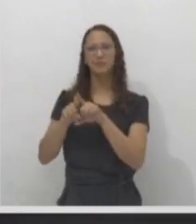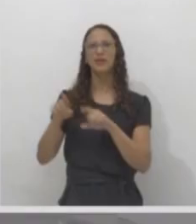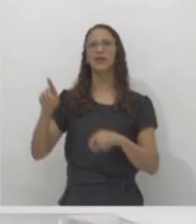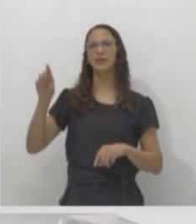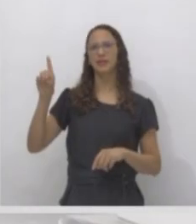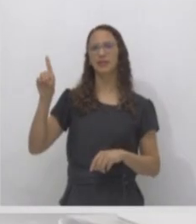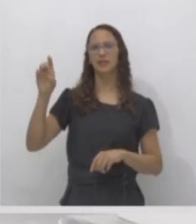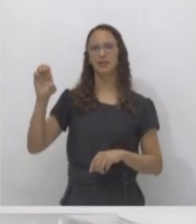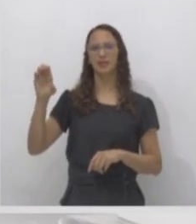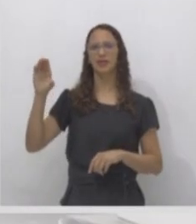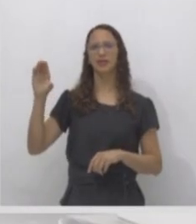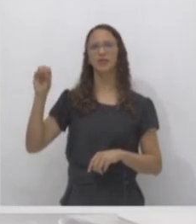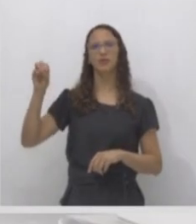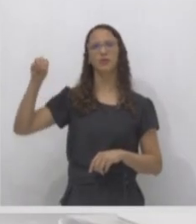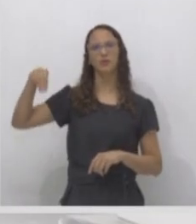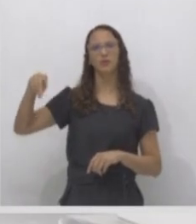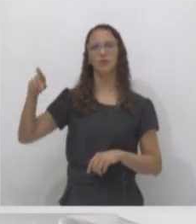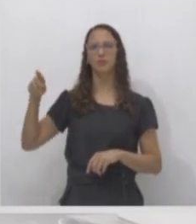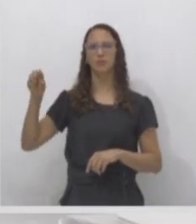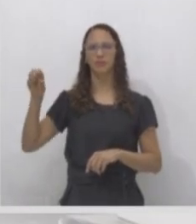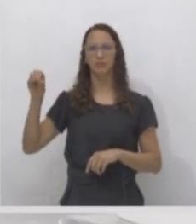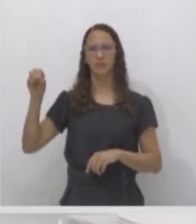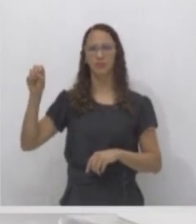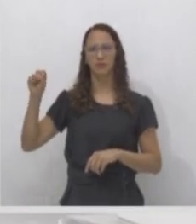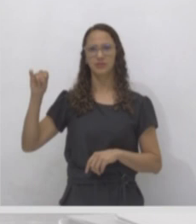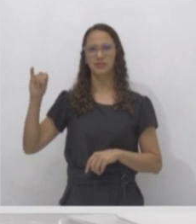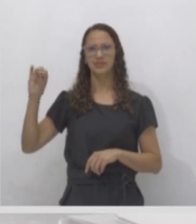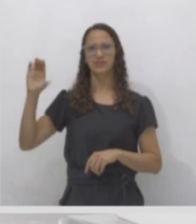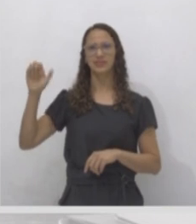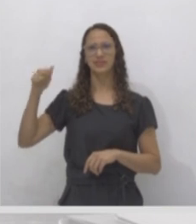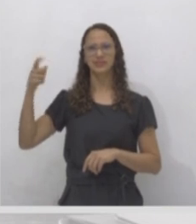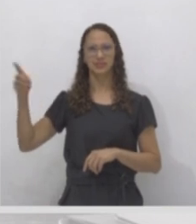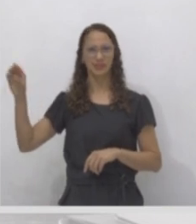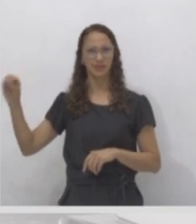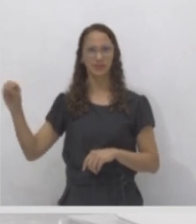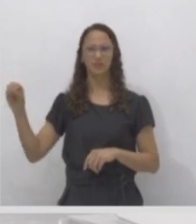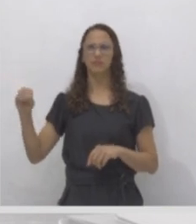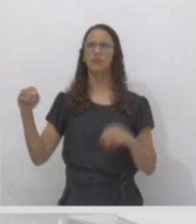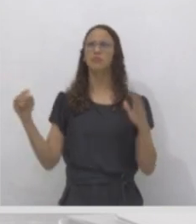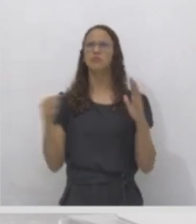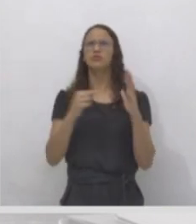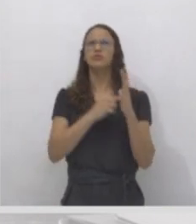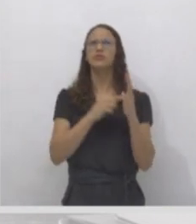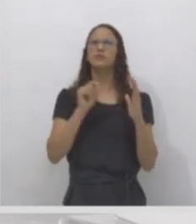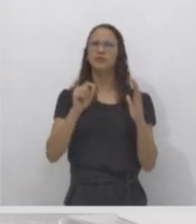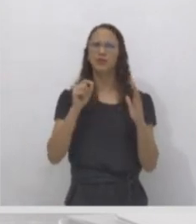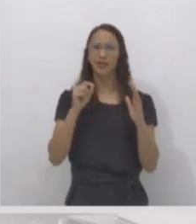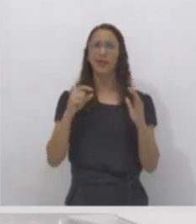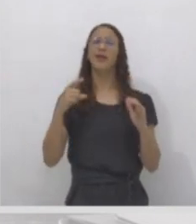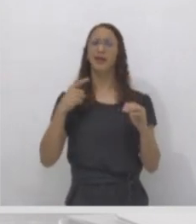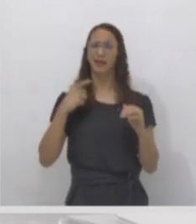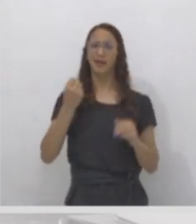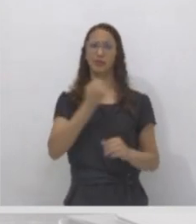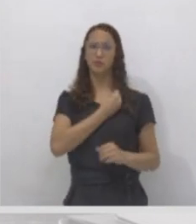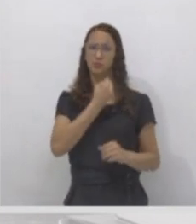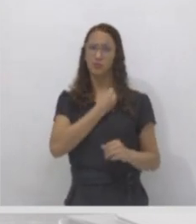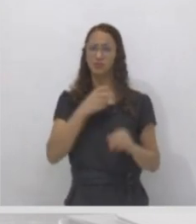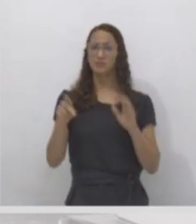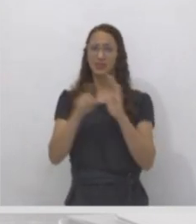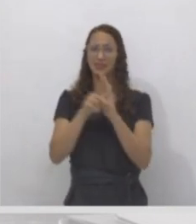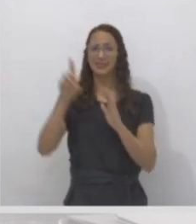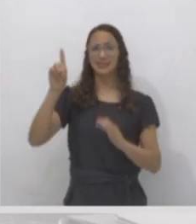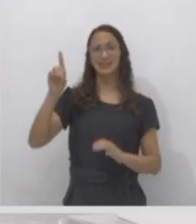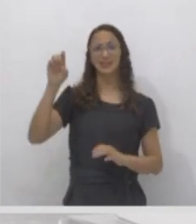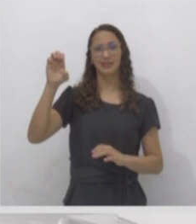de numeração decimal, leitura, escrita e ordenação de números naturais até a sexta